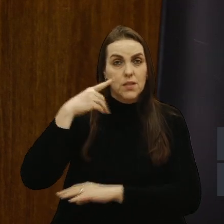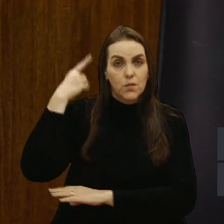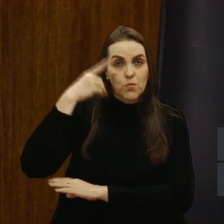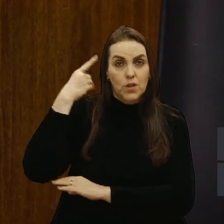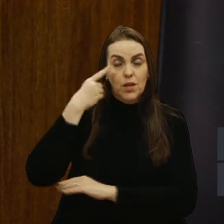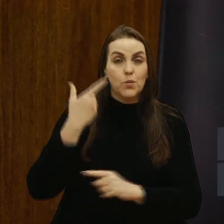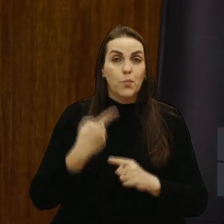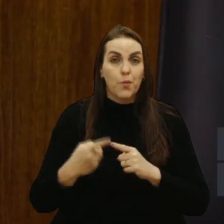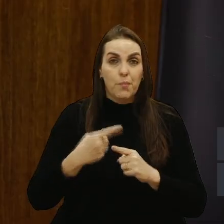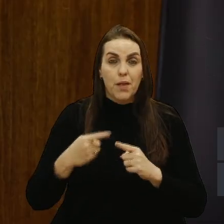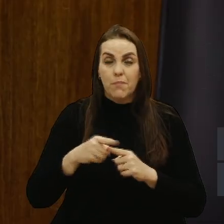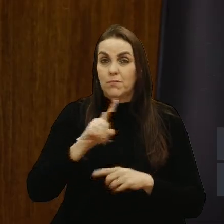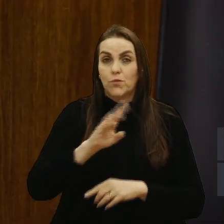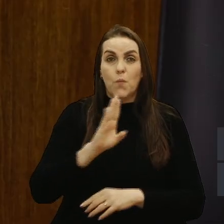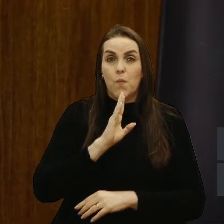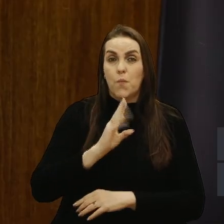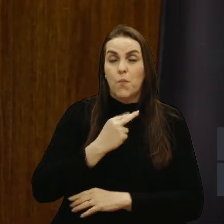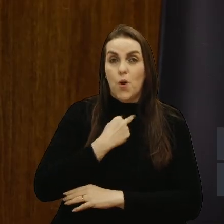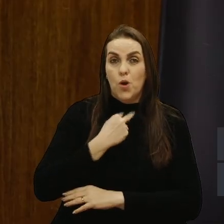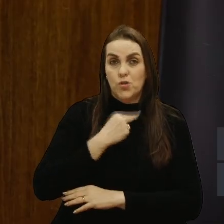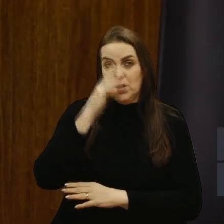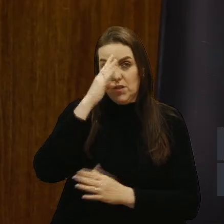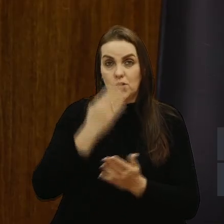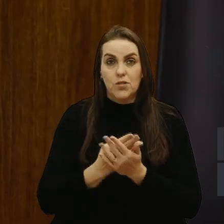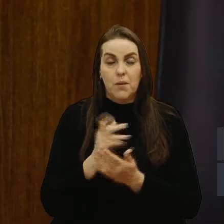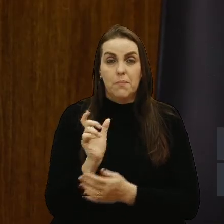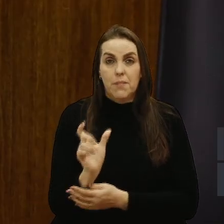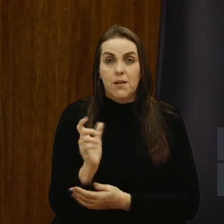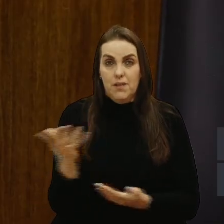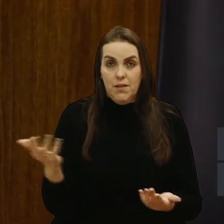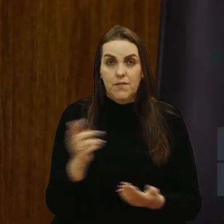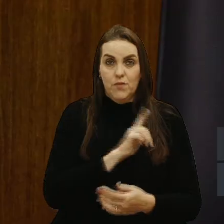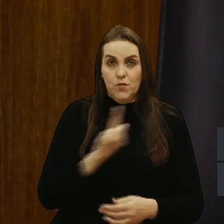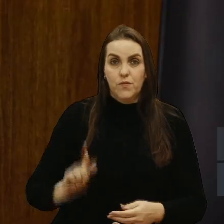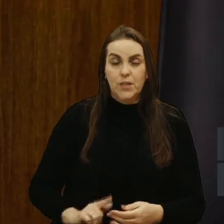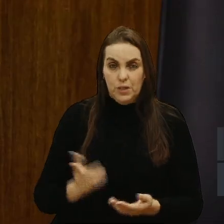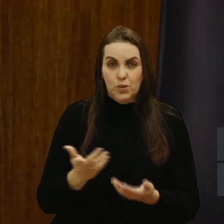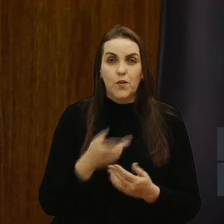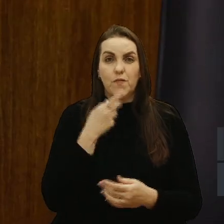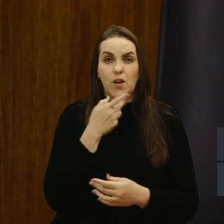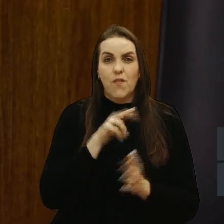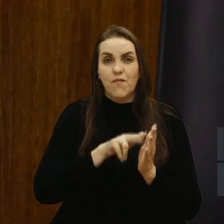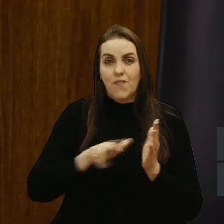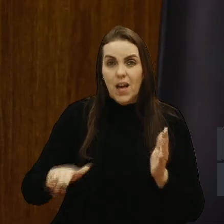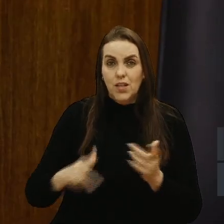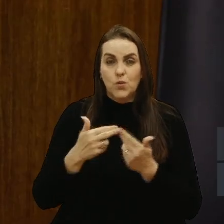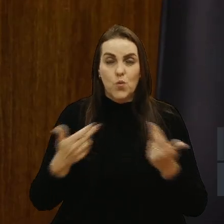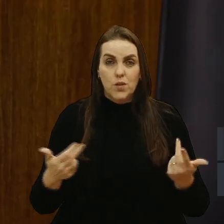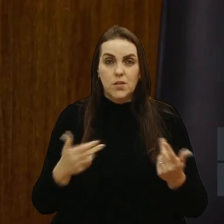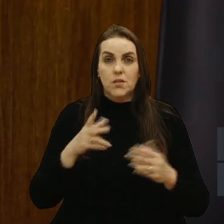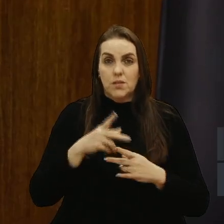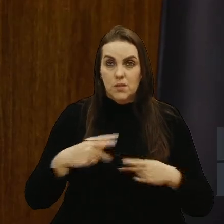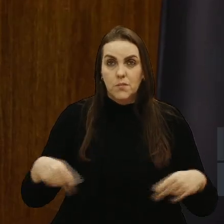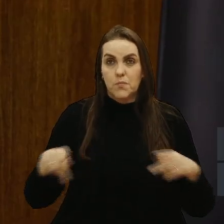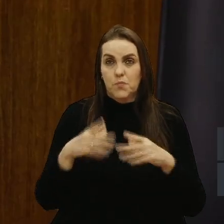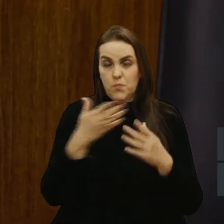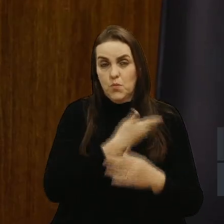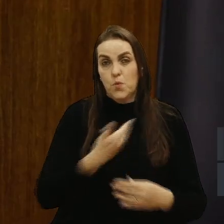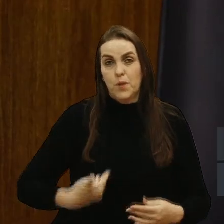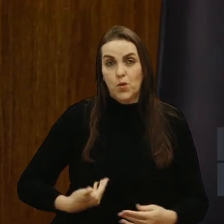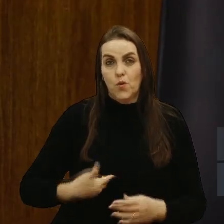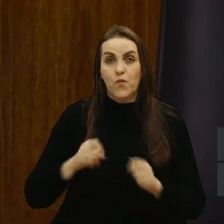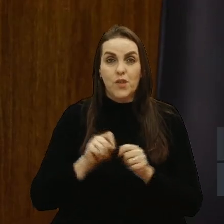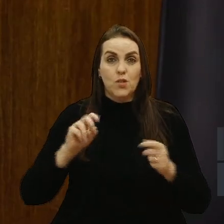que nós não podemos acreditar na palavra do nosso governador, porque ele já afirmou várias coisas em público. e fez absolutamente o